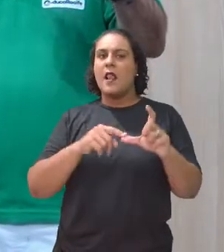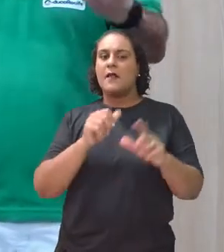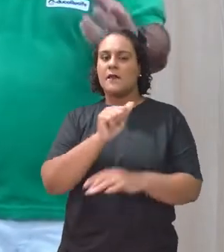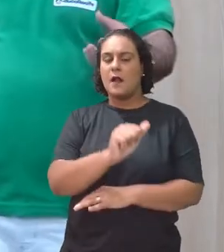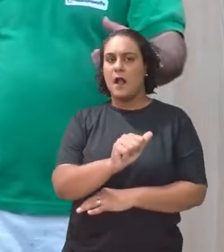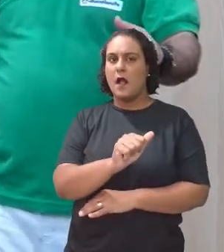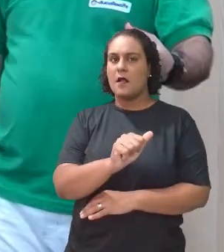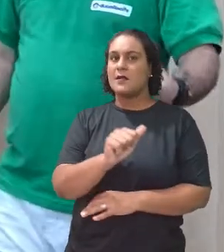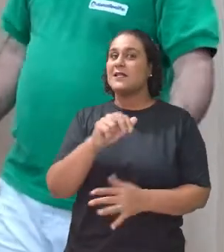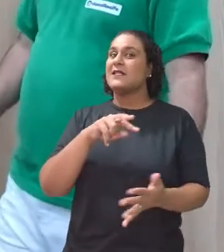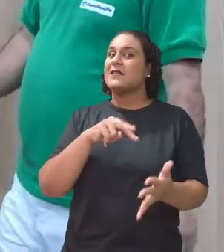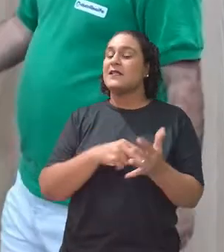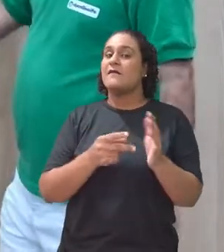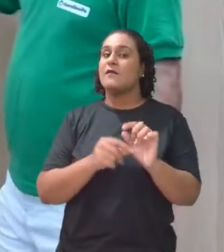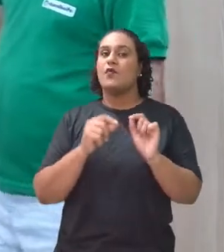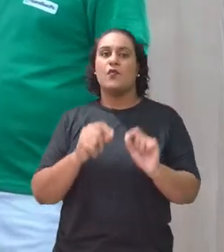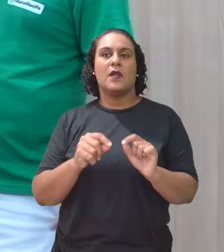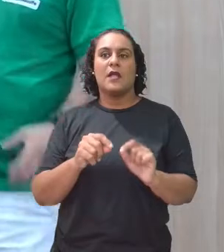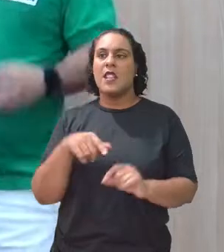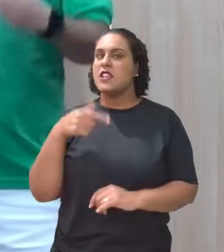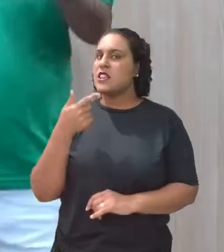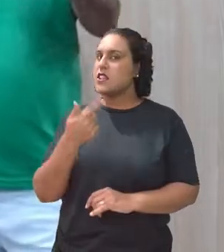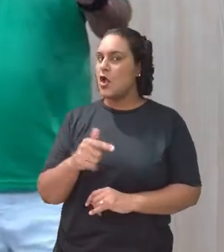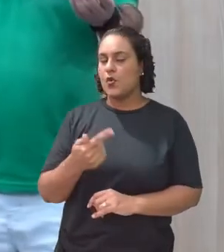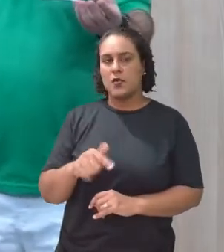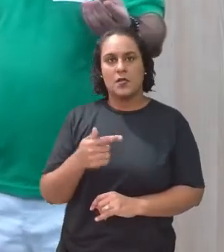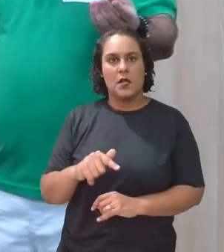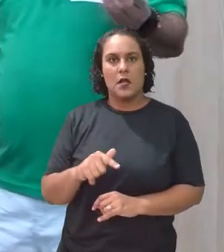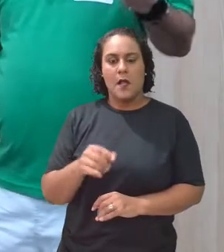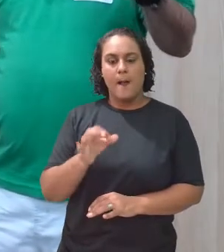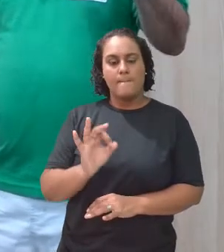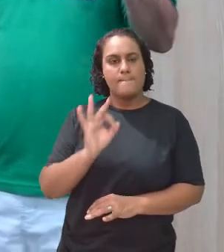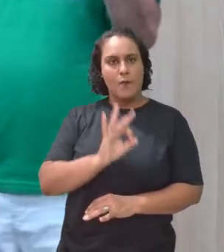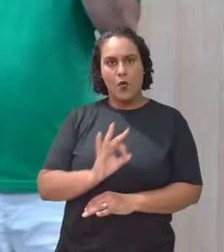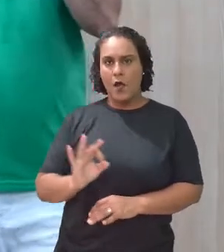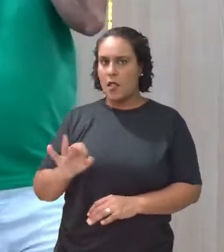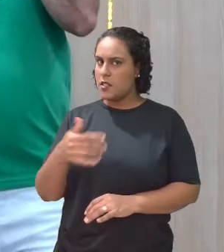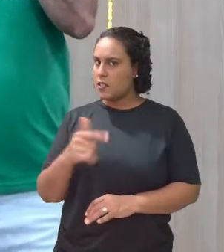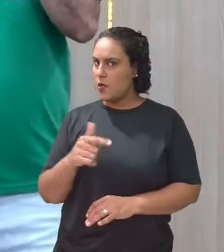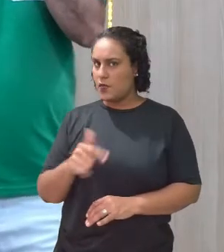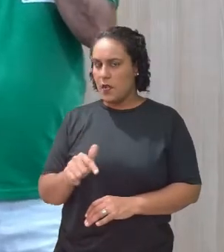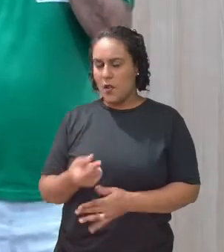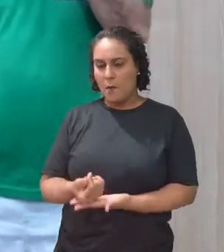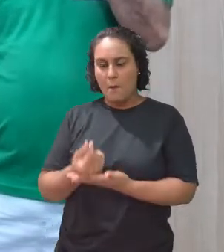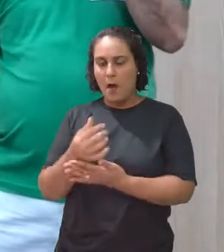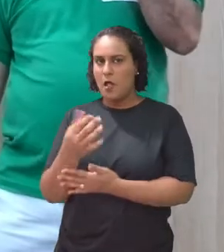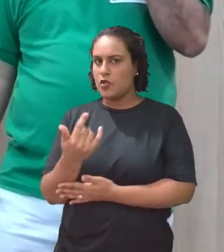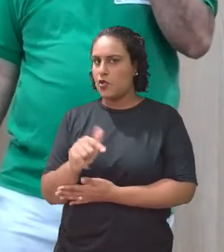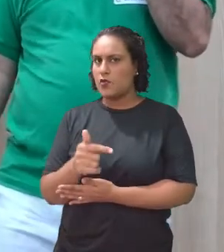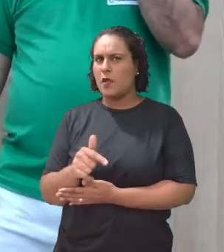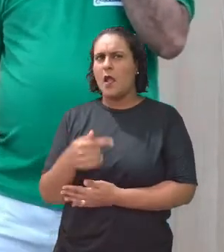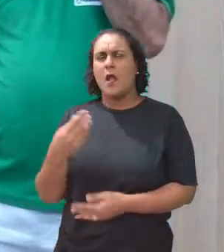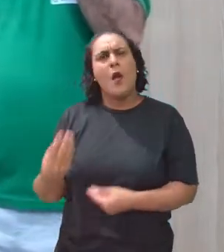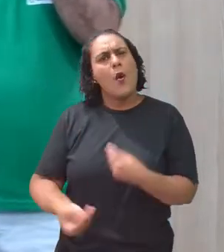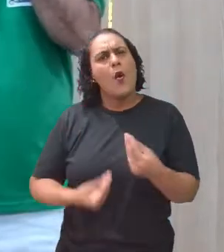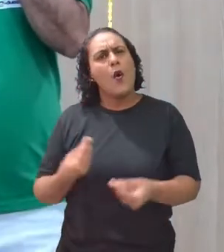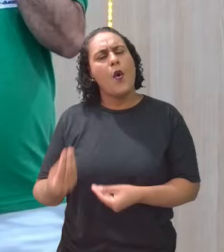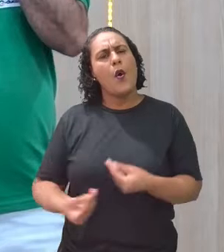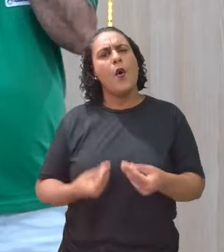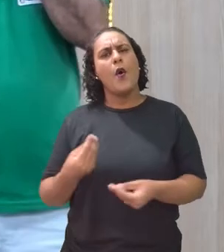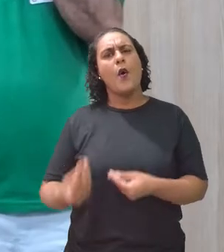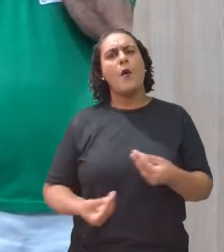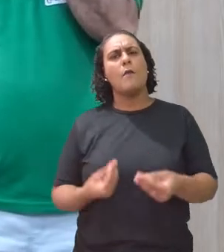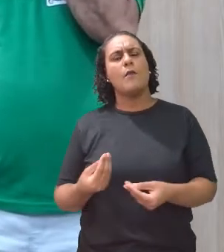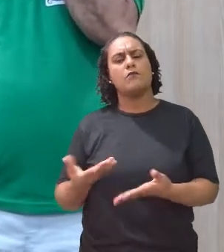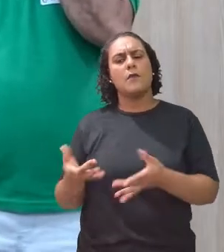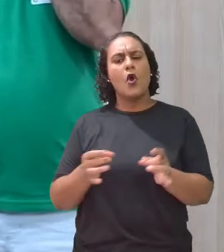de negação, ok? Então, sem moeda. Aí, mas professor, então como é que eles